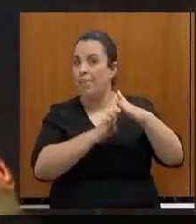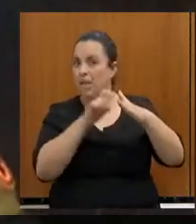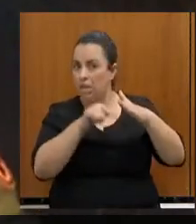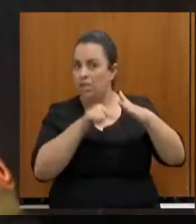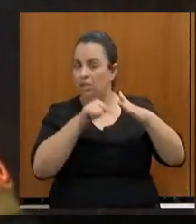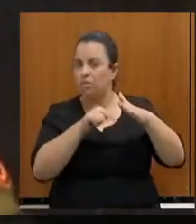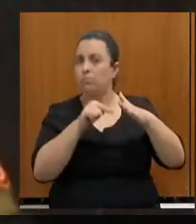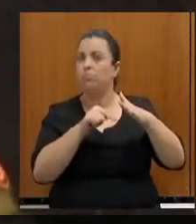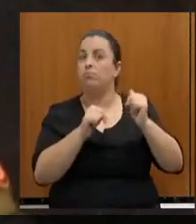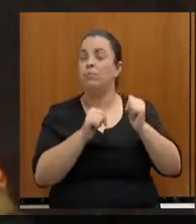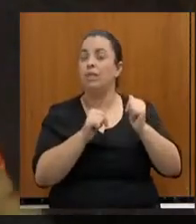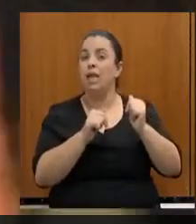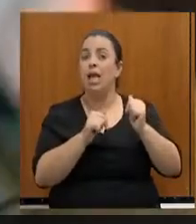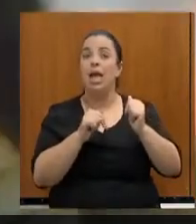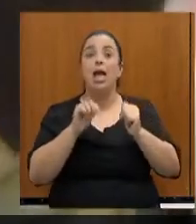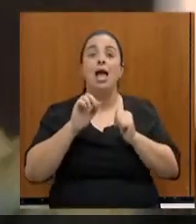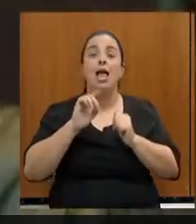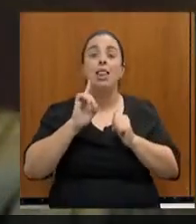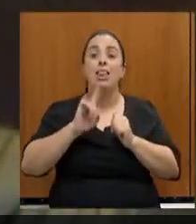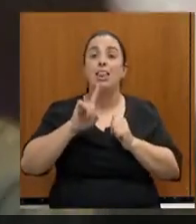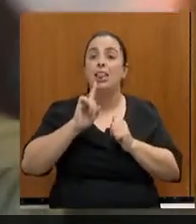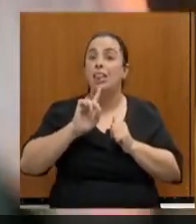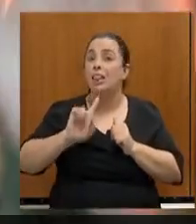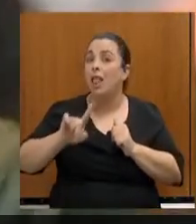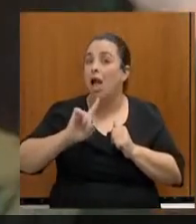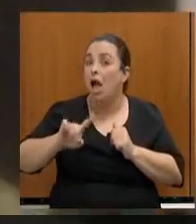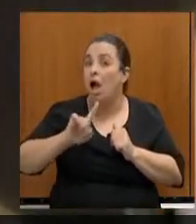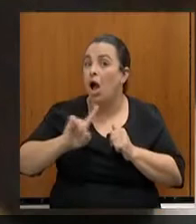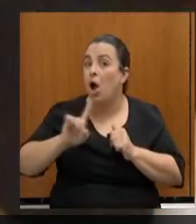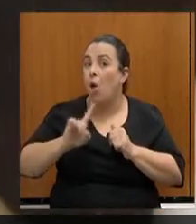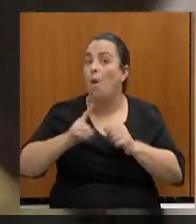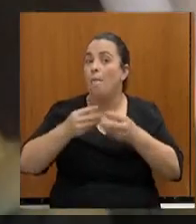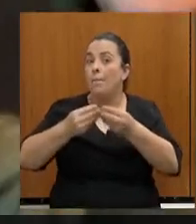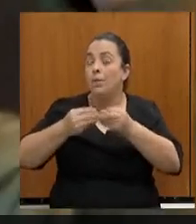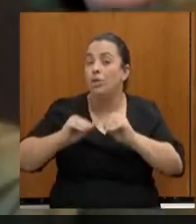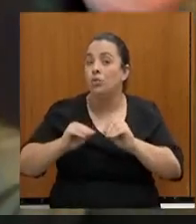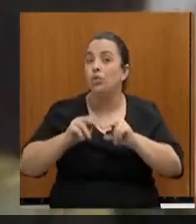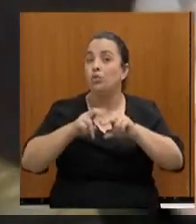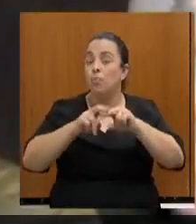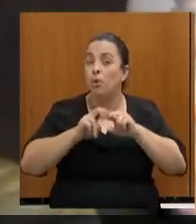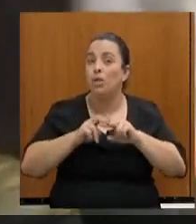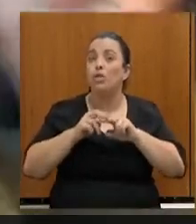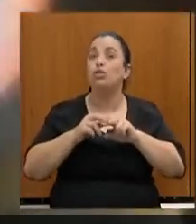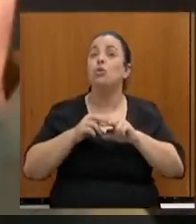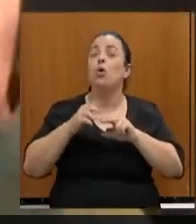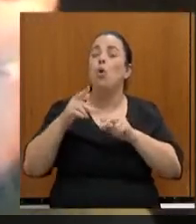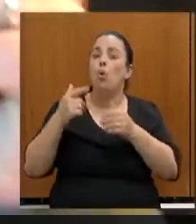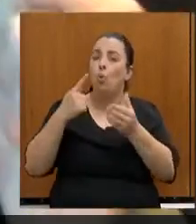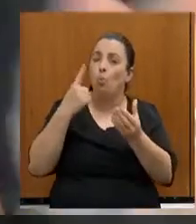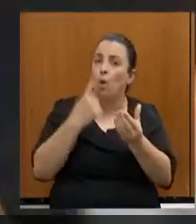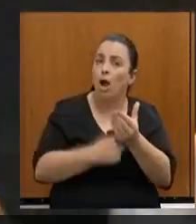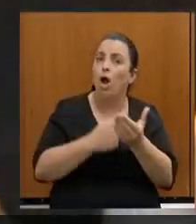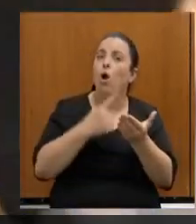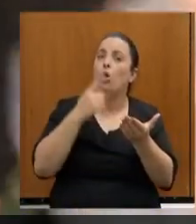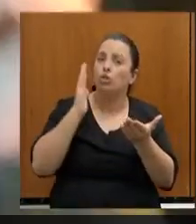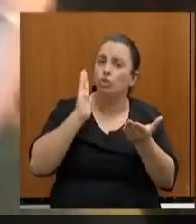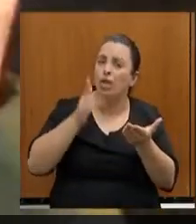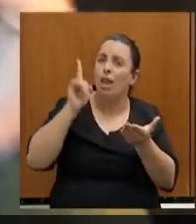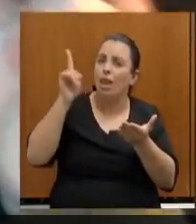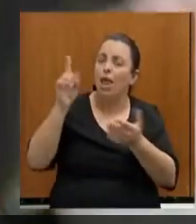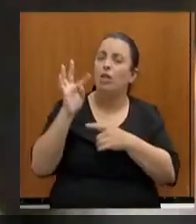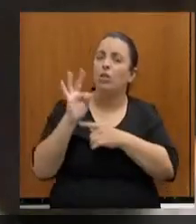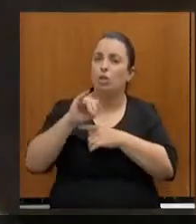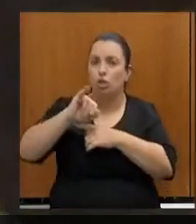sofreram e não sofreram prejuízo por conta do acordo da Vale de afirmar lá no TJ com o Ministério Público Federal